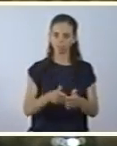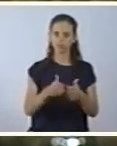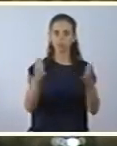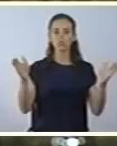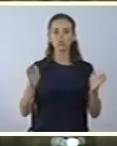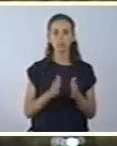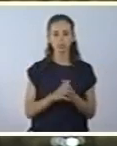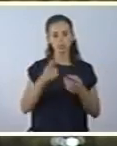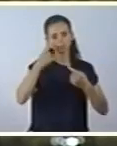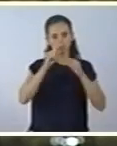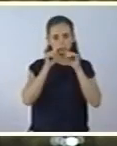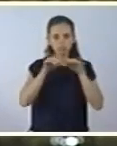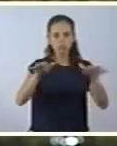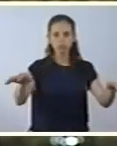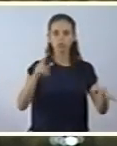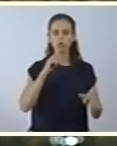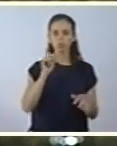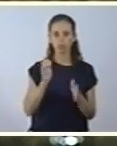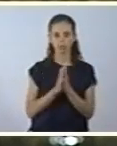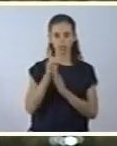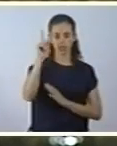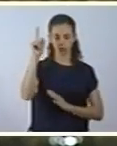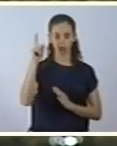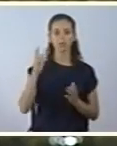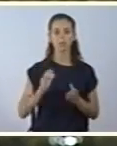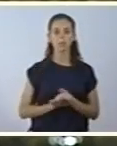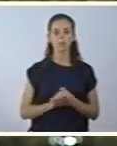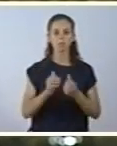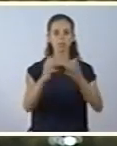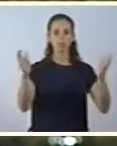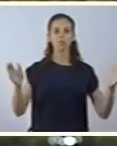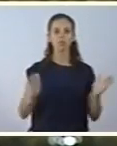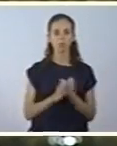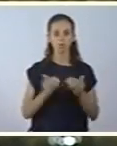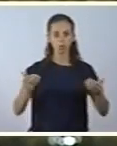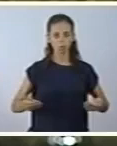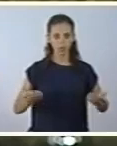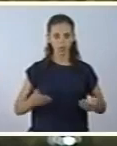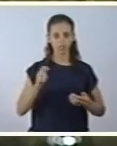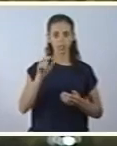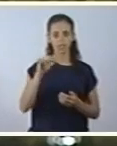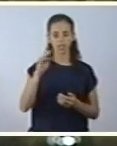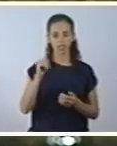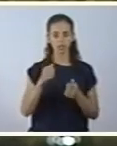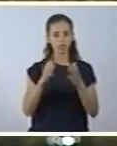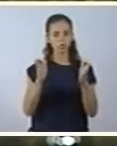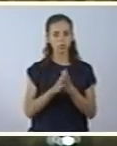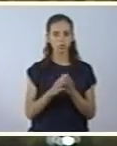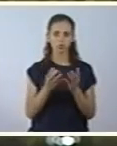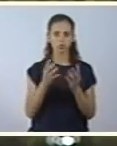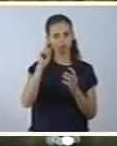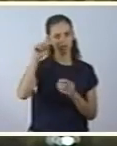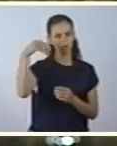o que eles anunciaram em nome de Deus, tudo o que Moisés e Elias e os outros